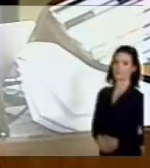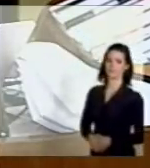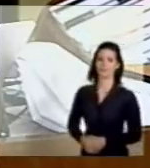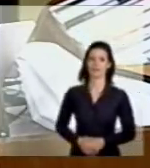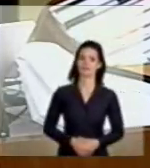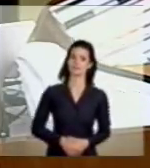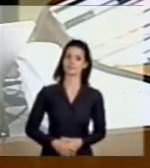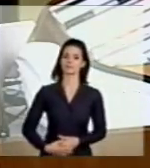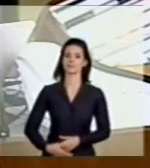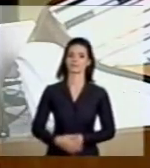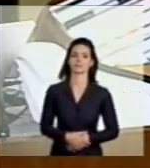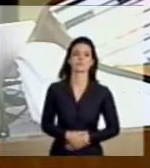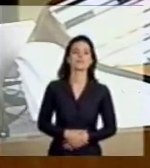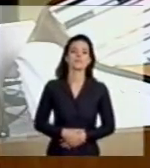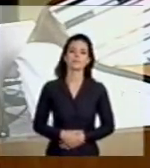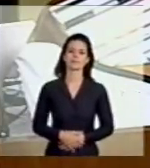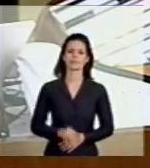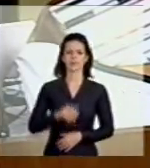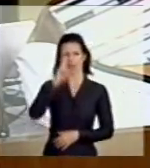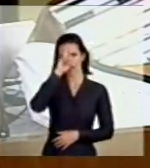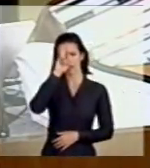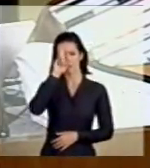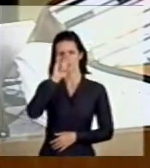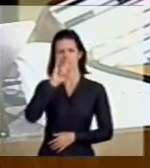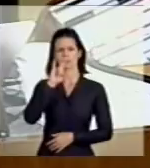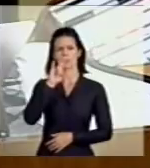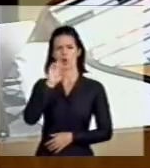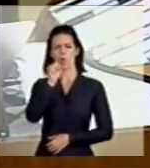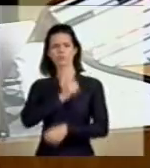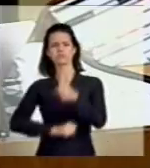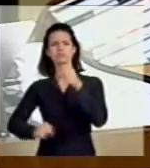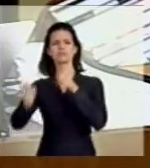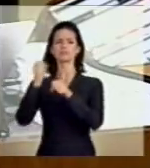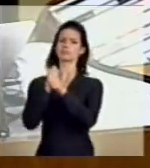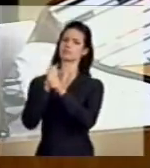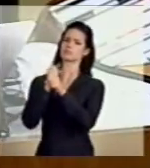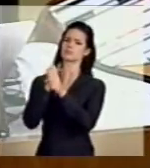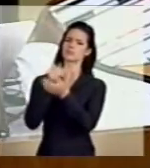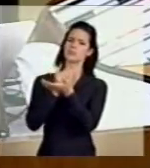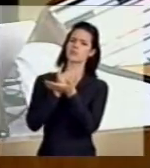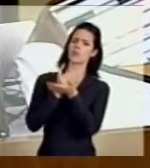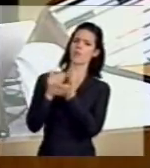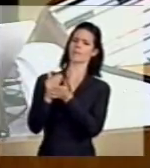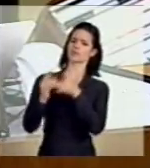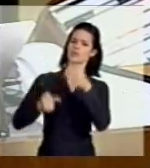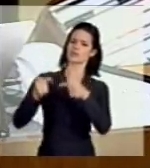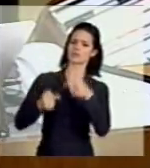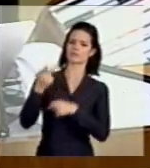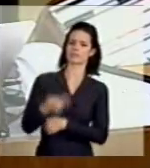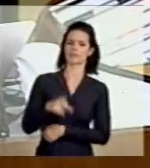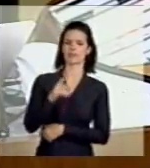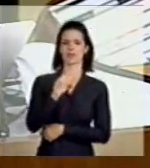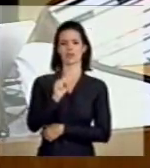de... acho que há 8 anos atrás, quando iniciou essa pendência, pelo menos aqui no Supremo Tribunal